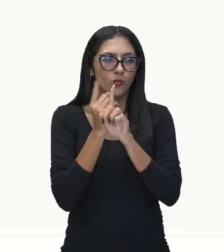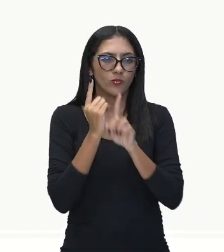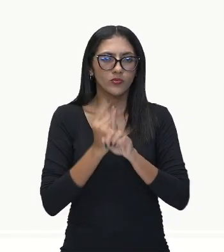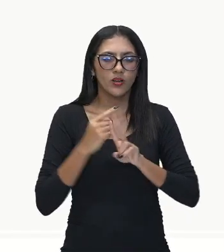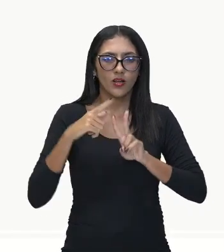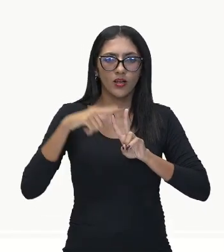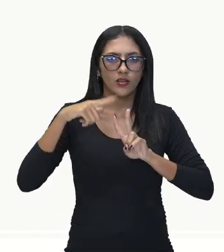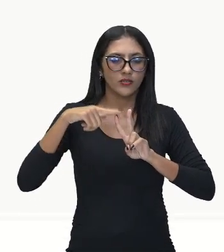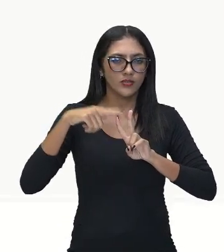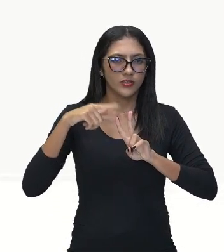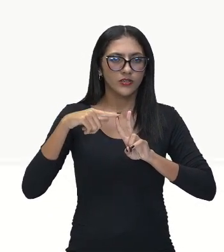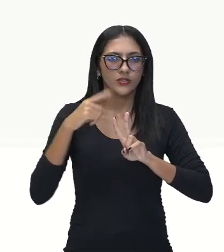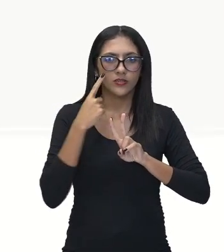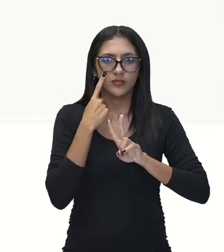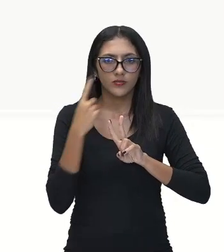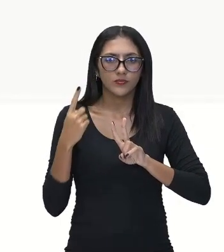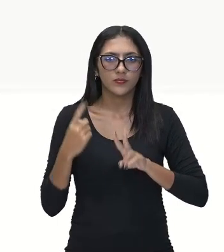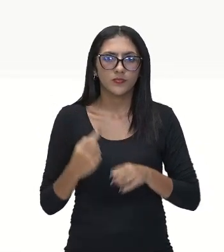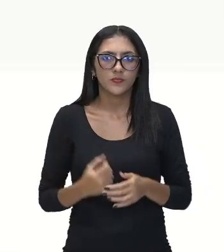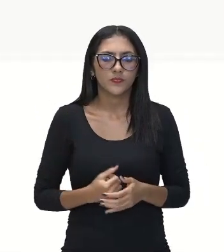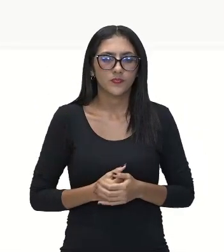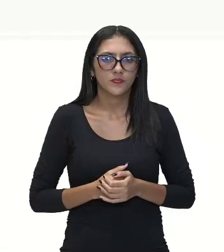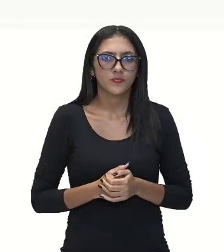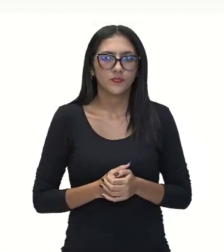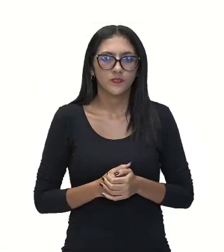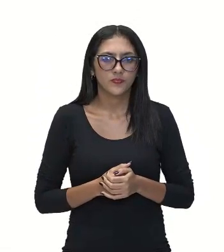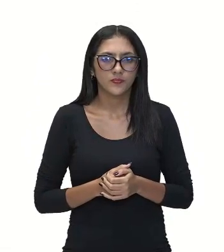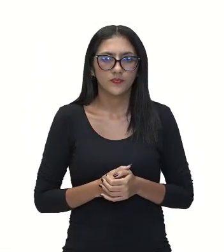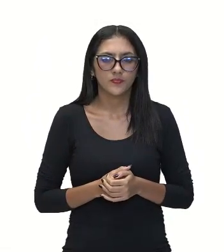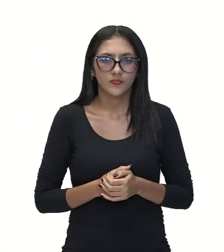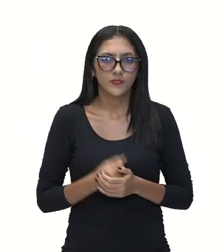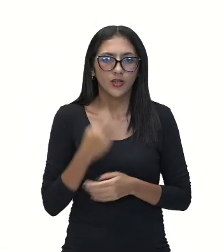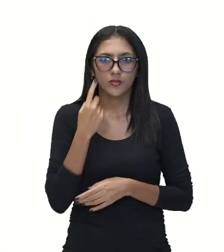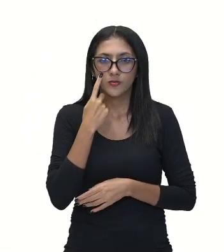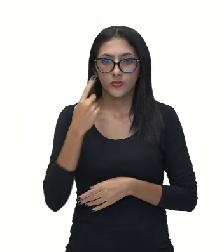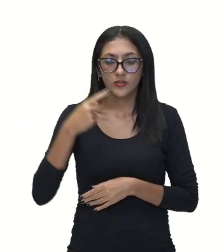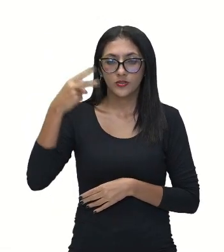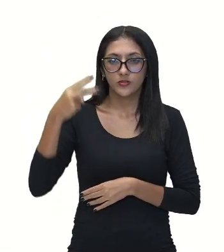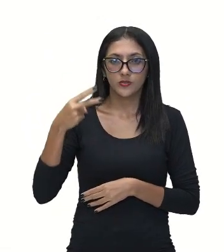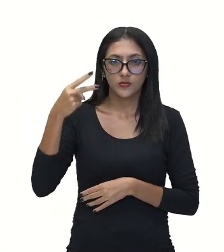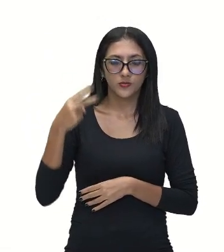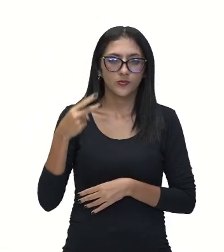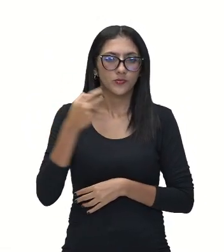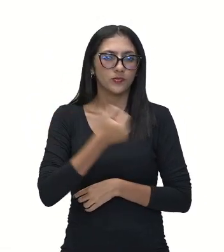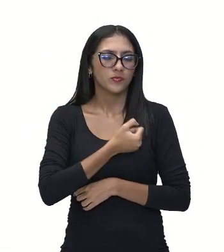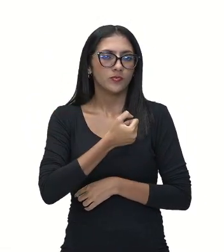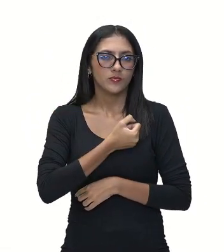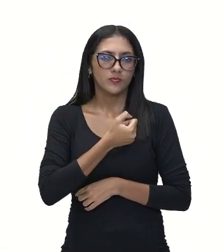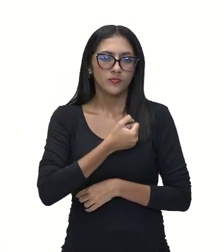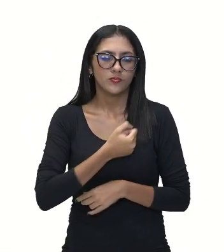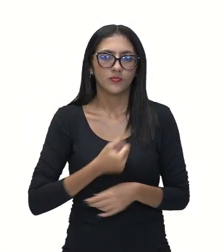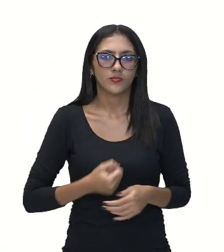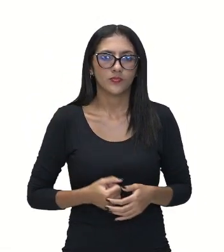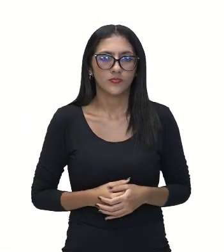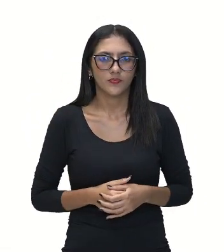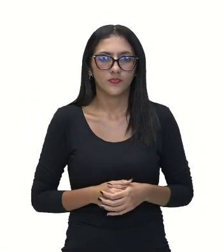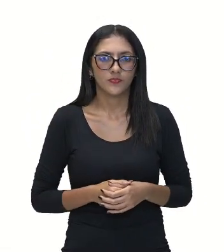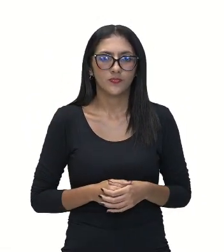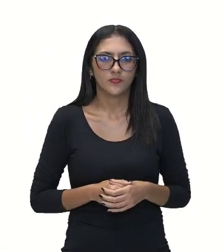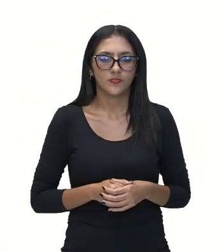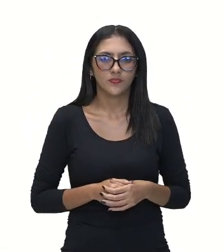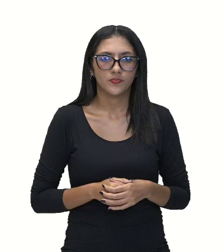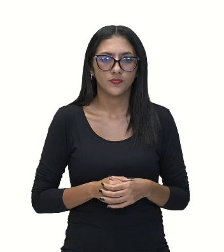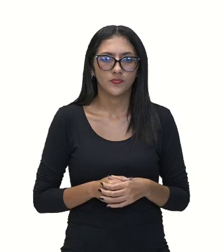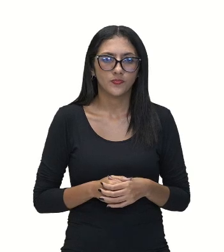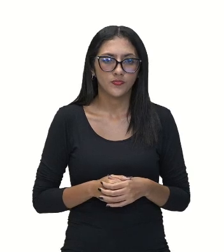equação são na verdade os números que nós acabamos de encontrar ó que a solução conjunto de solução